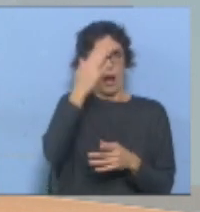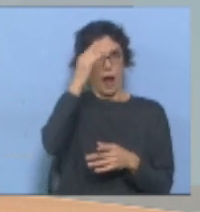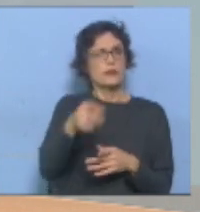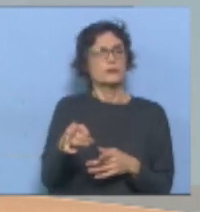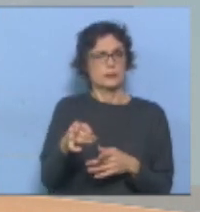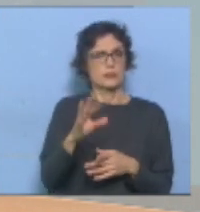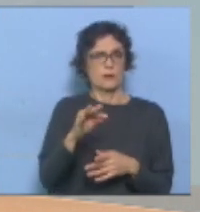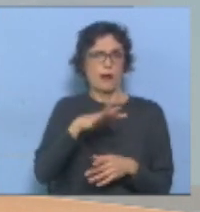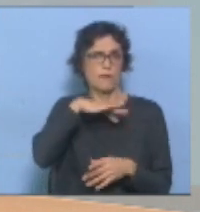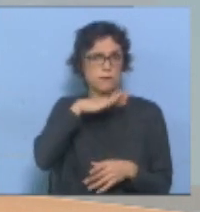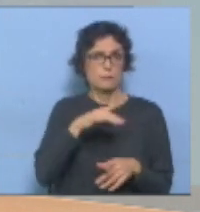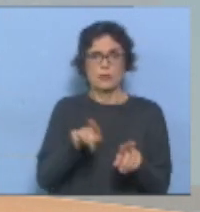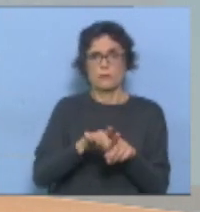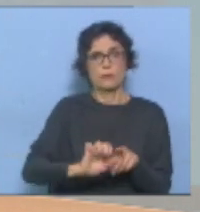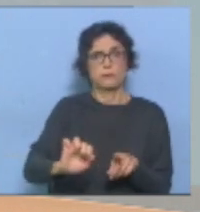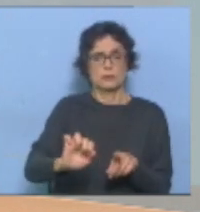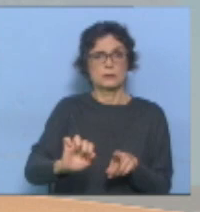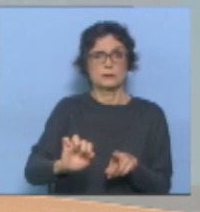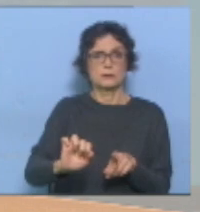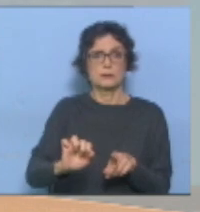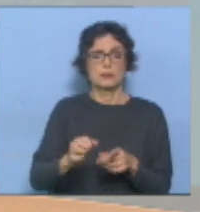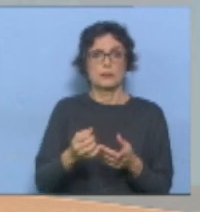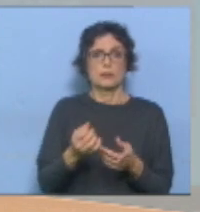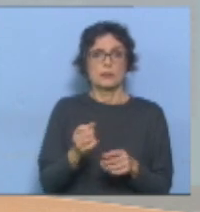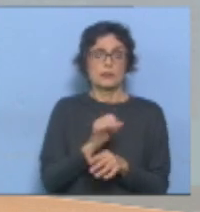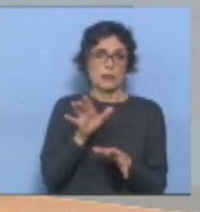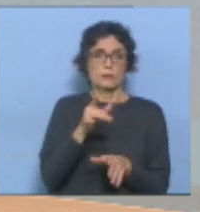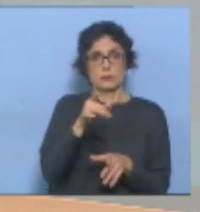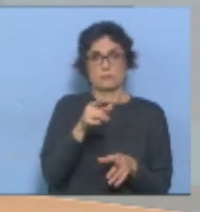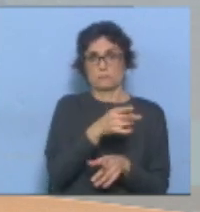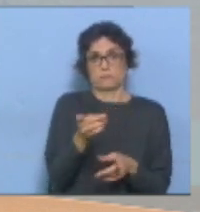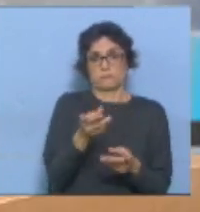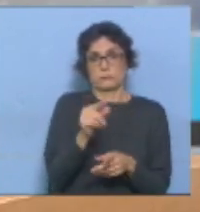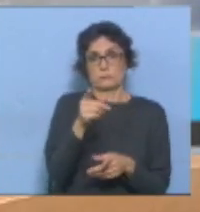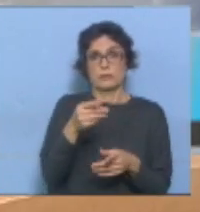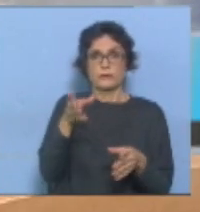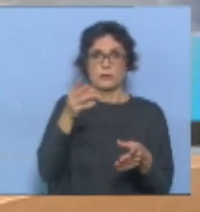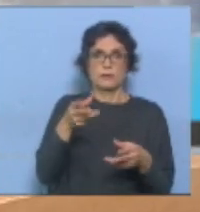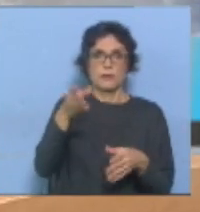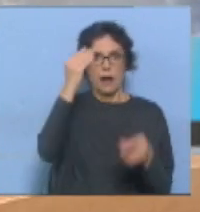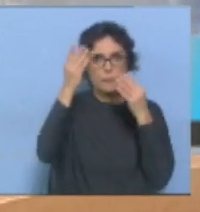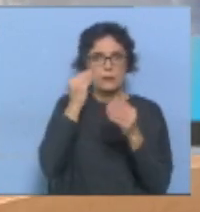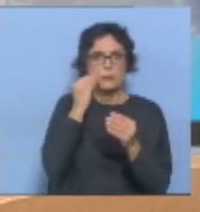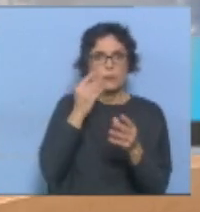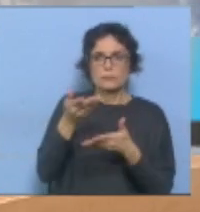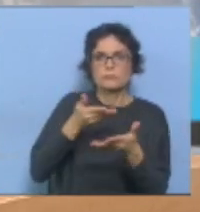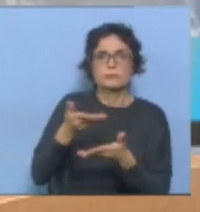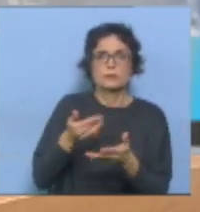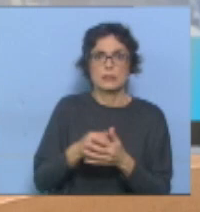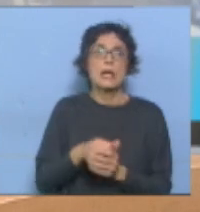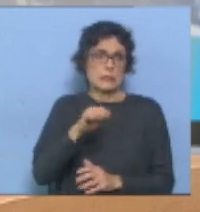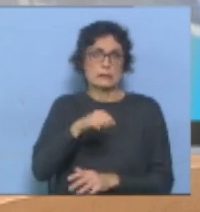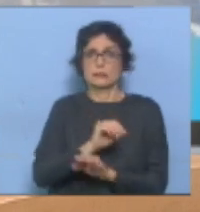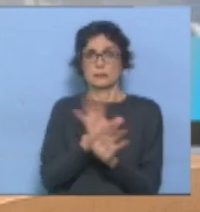irmãos, por parte da família, uma necessária aprendizagem também, Sim, não é? sim. Dos irmãos lá em casa, e